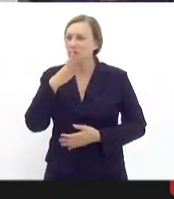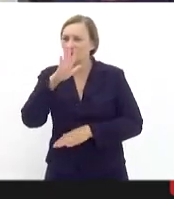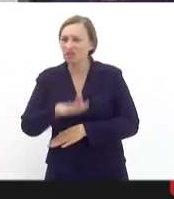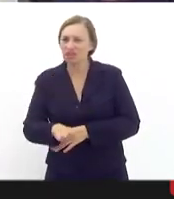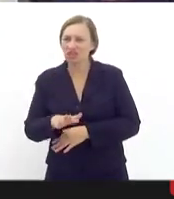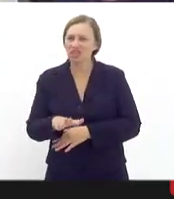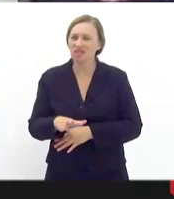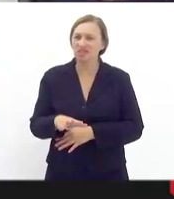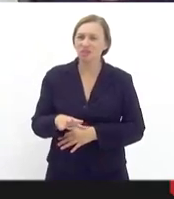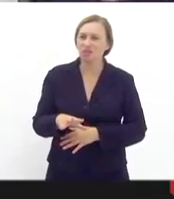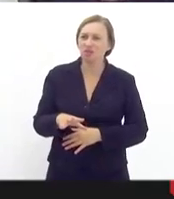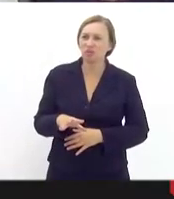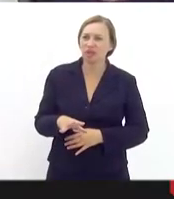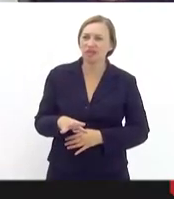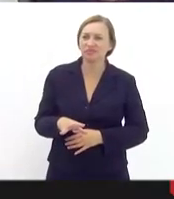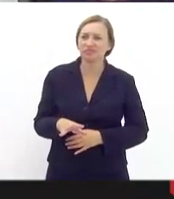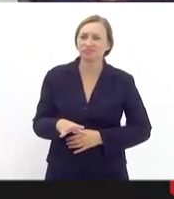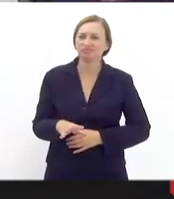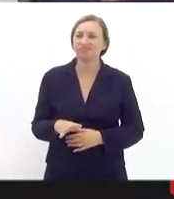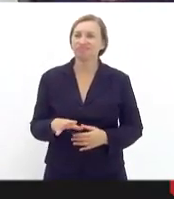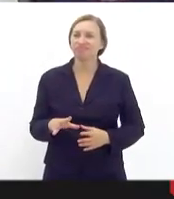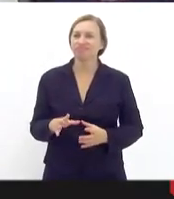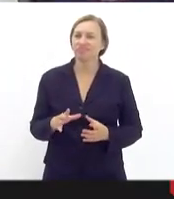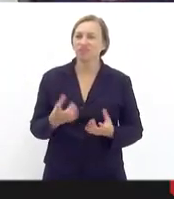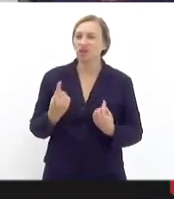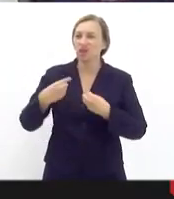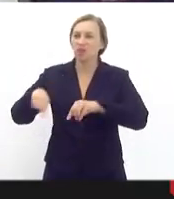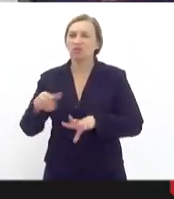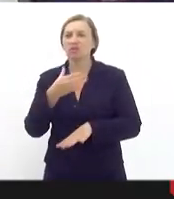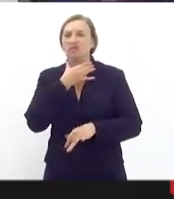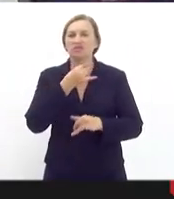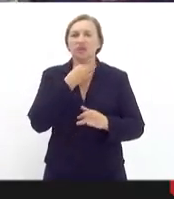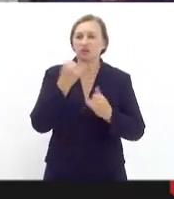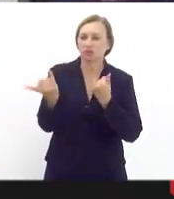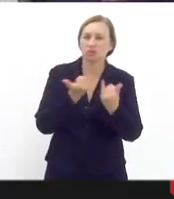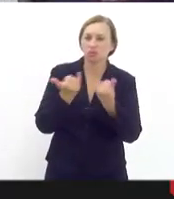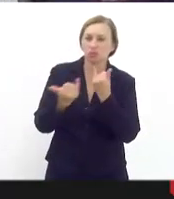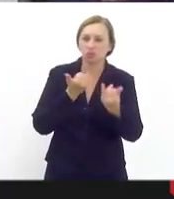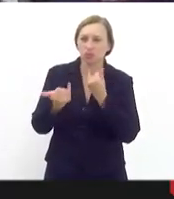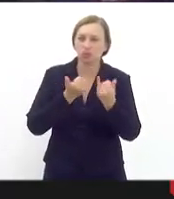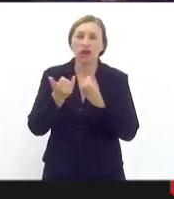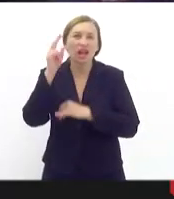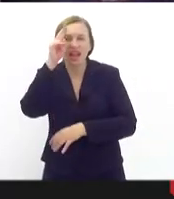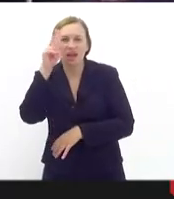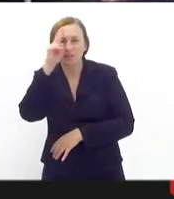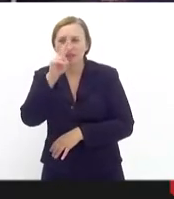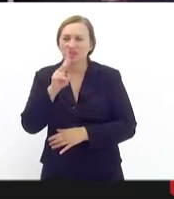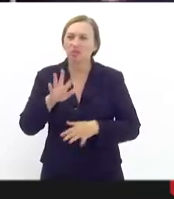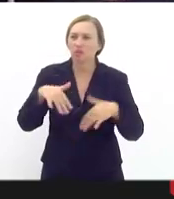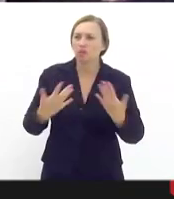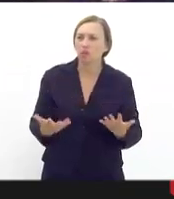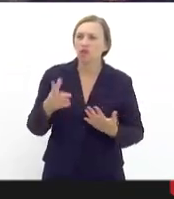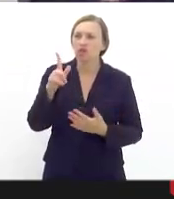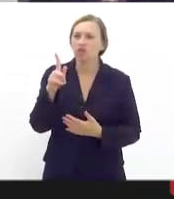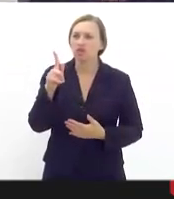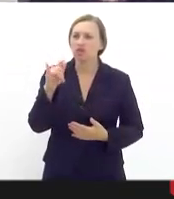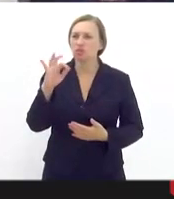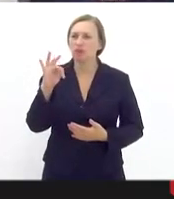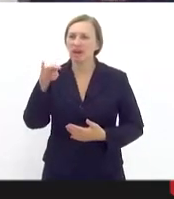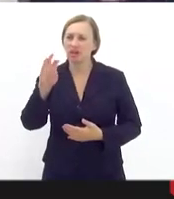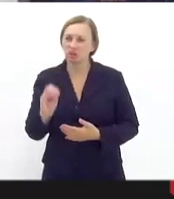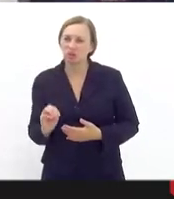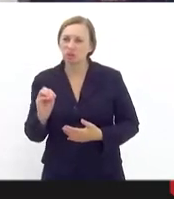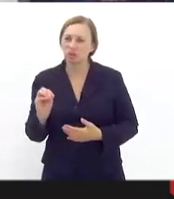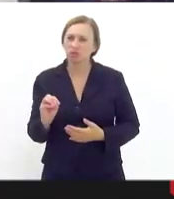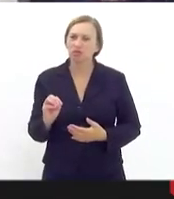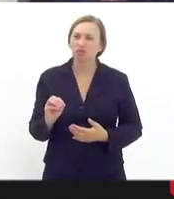nessa coalizão, né, contra as fake news. Eu acho muito importante. Eu estava lembrando quando o Gilberto Gil, né, assumiu o Ministério